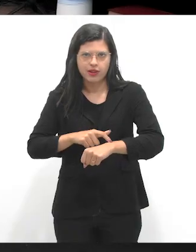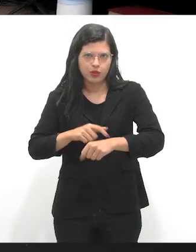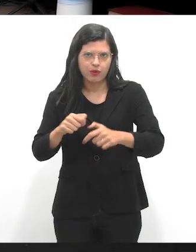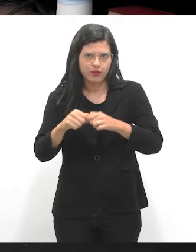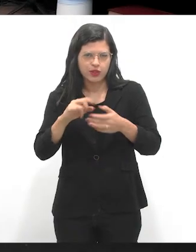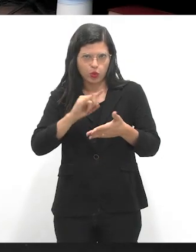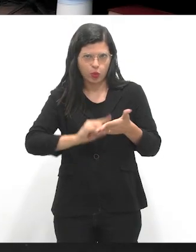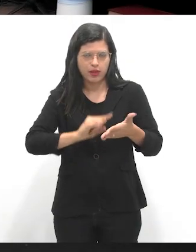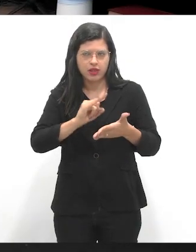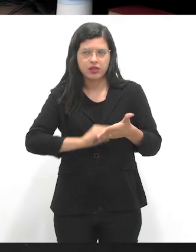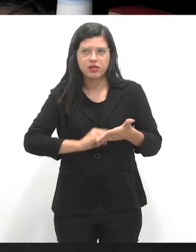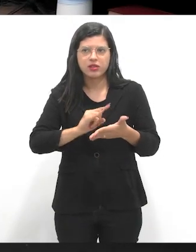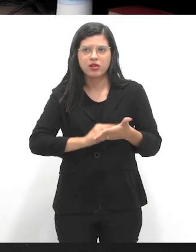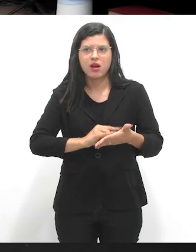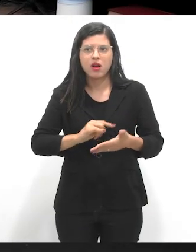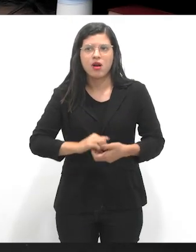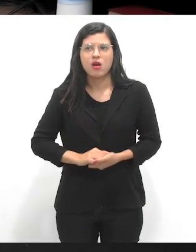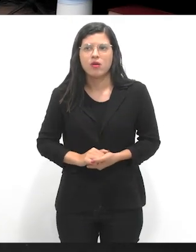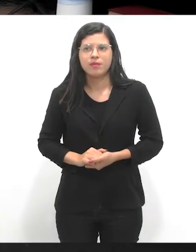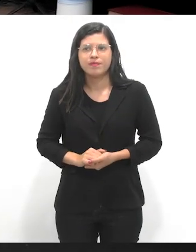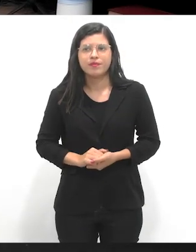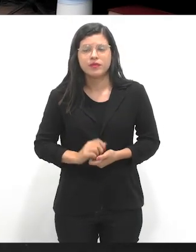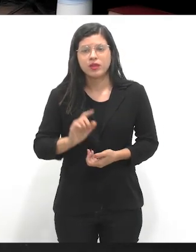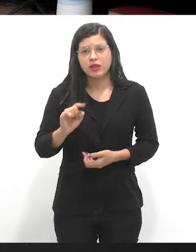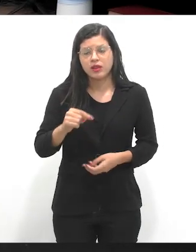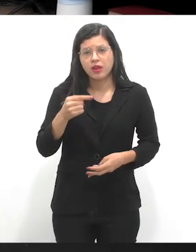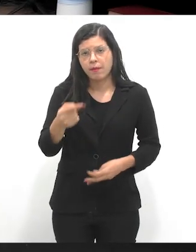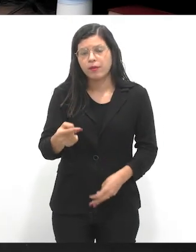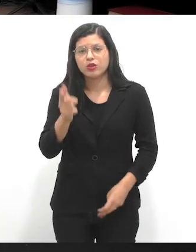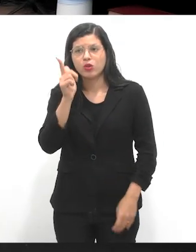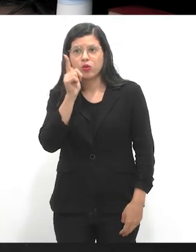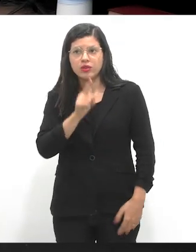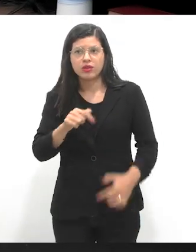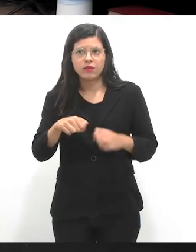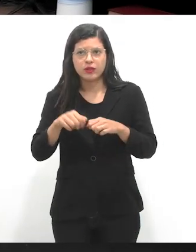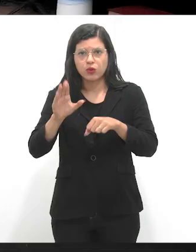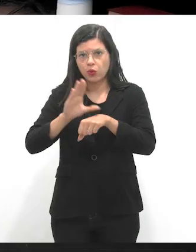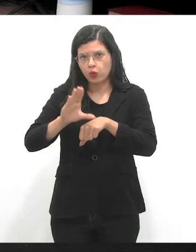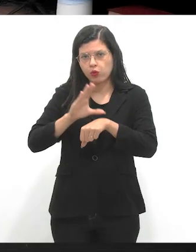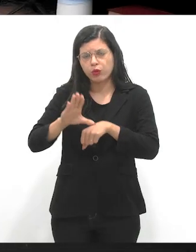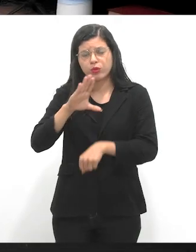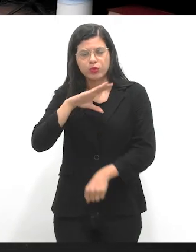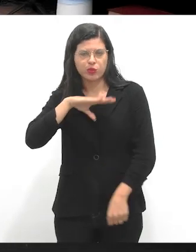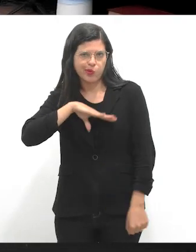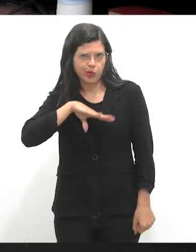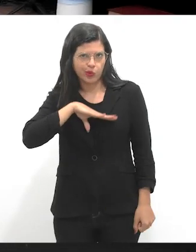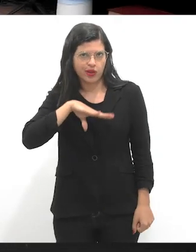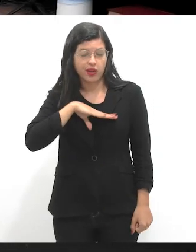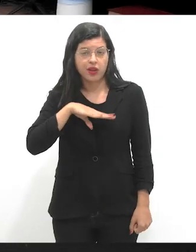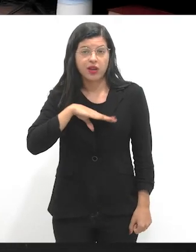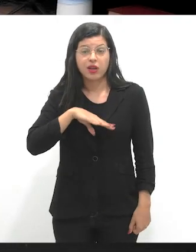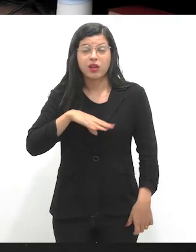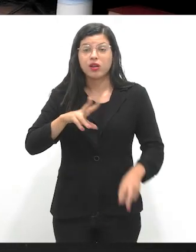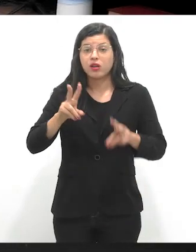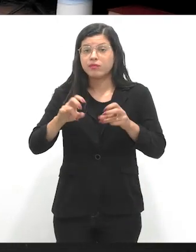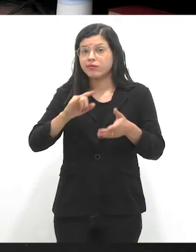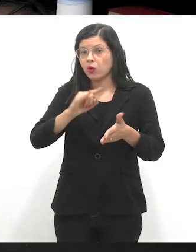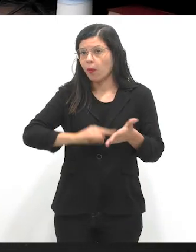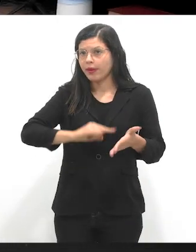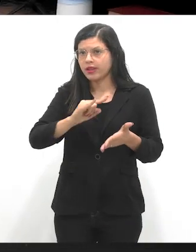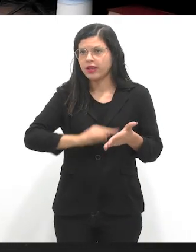fazer documentação, né, nos demais setores, nos demais serviços. E aí, depois que ela possa, então, fazer um curso de português. Então, acho que a questão